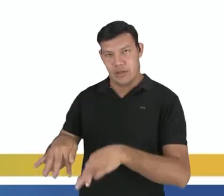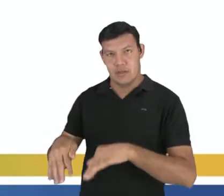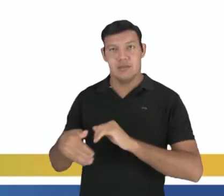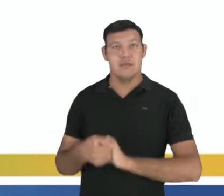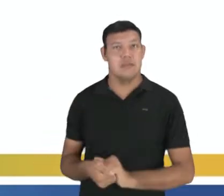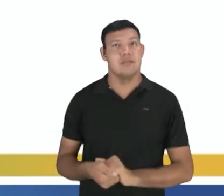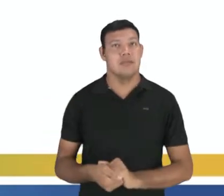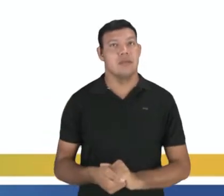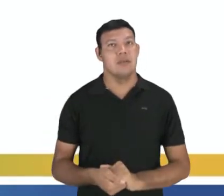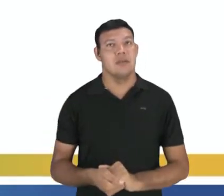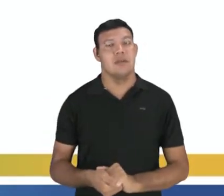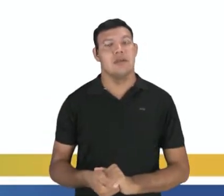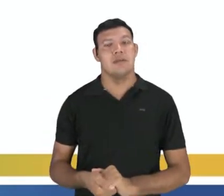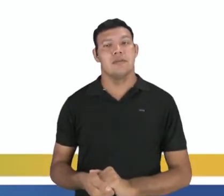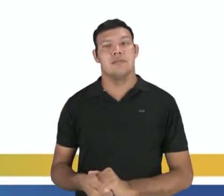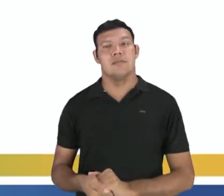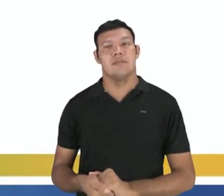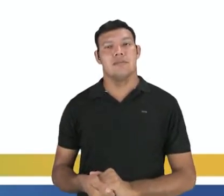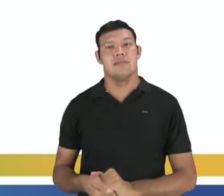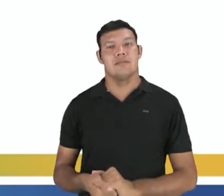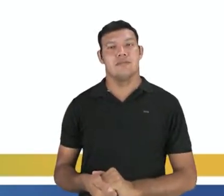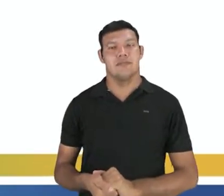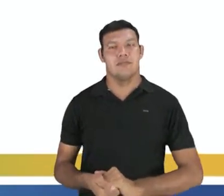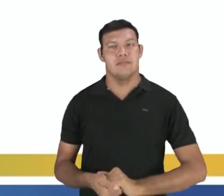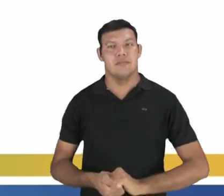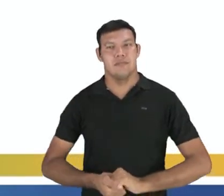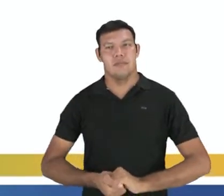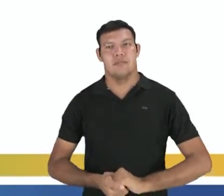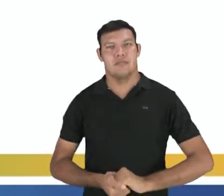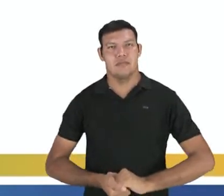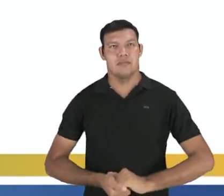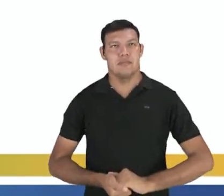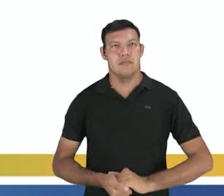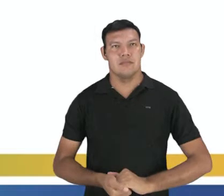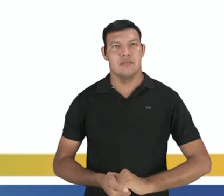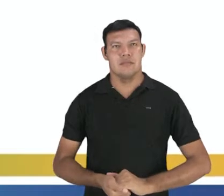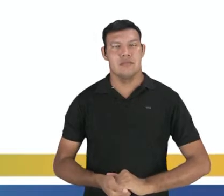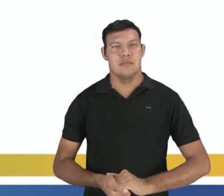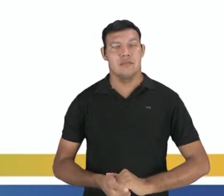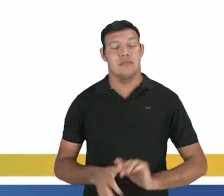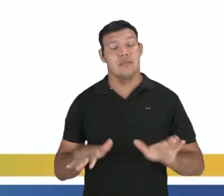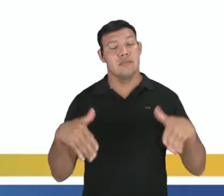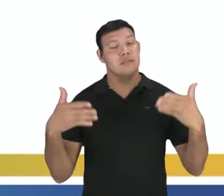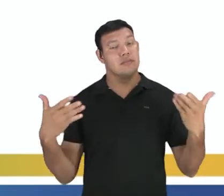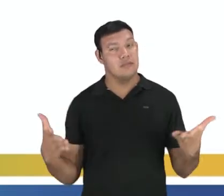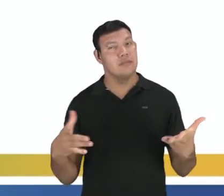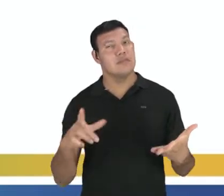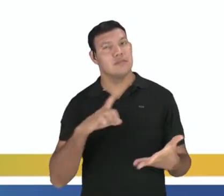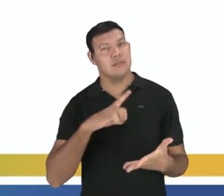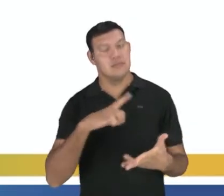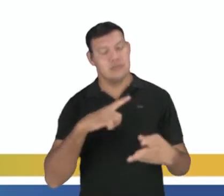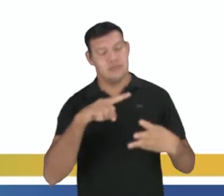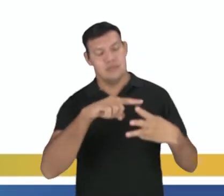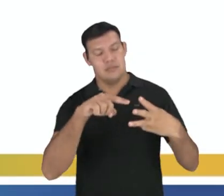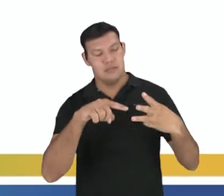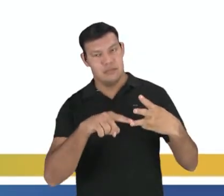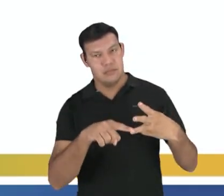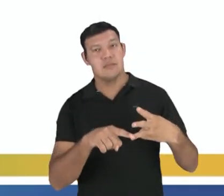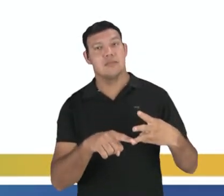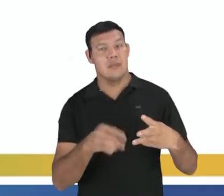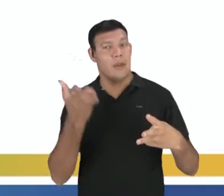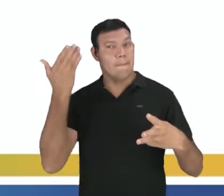situações inacabadas ou para situações anteriores a outras já passadas. Assim, existem 3